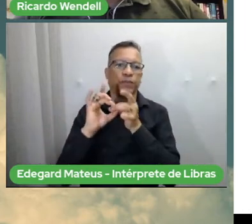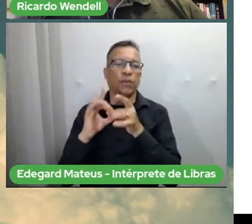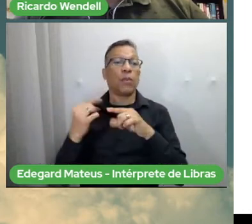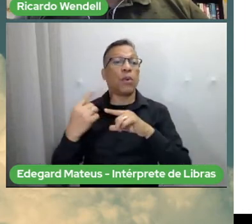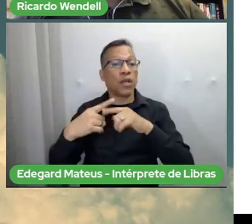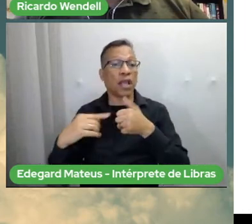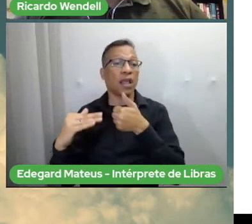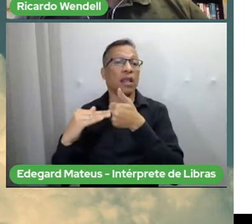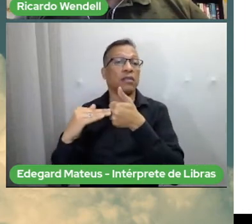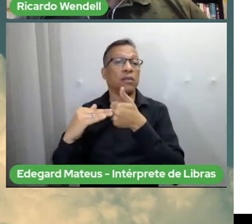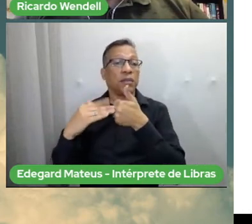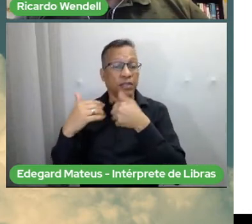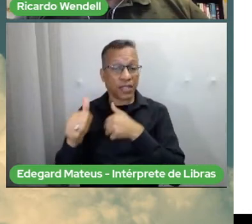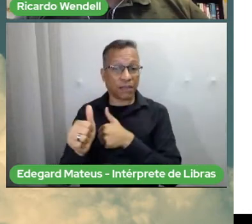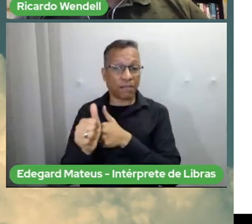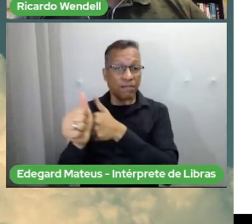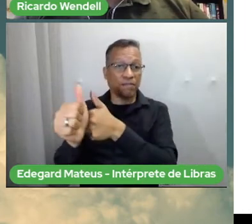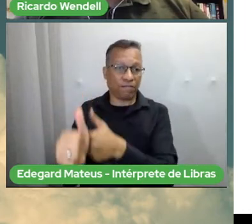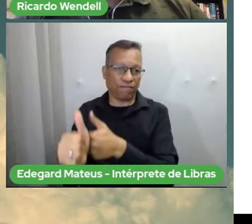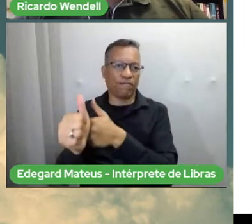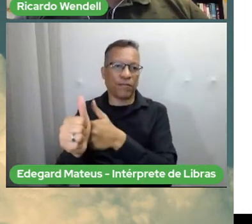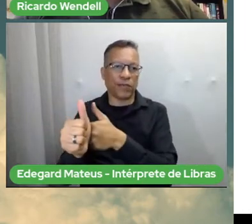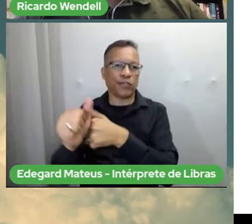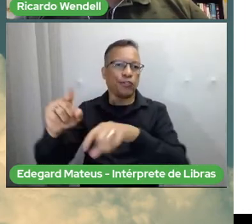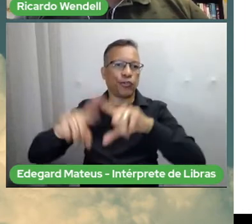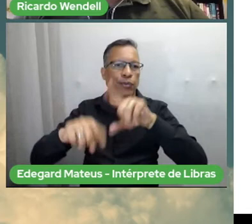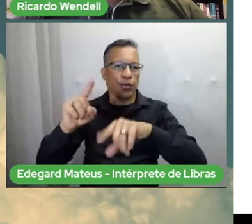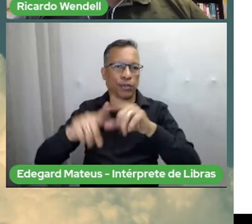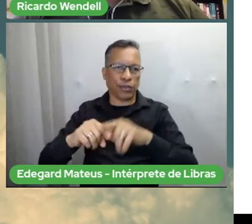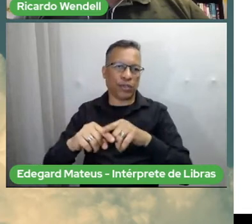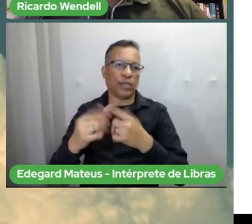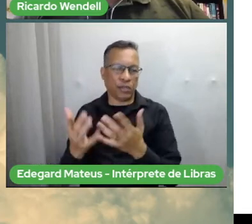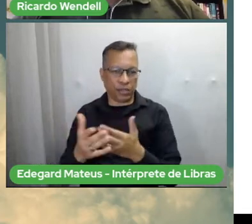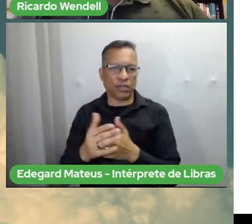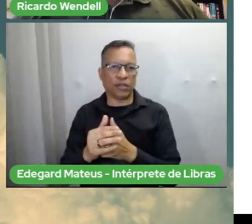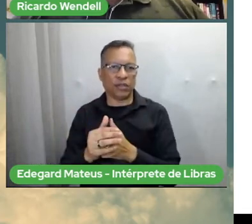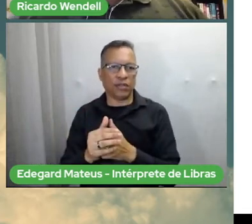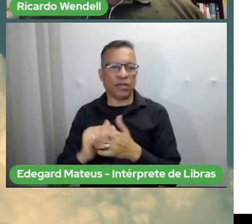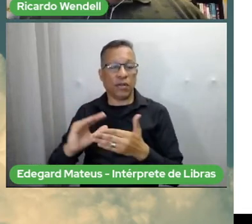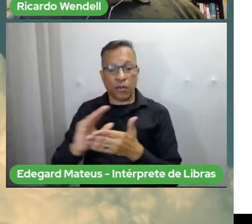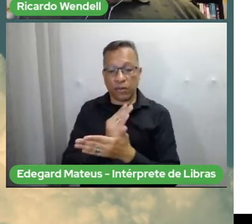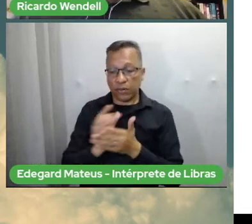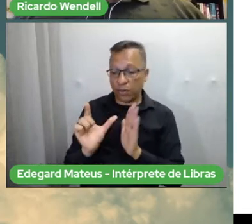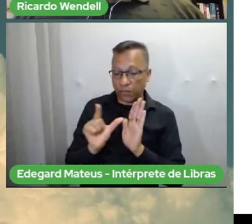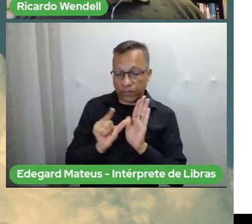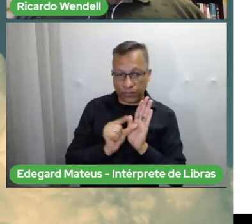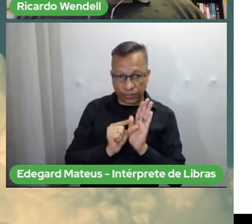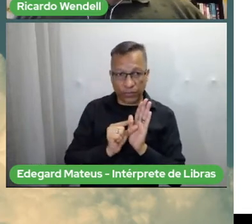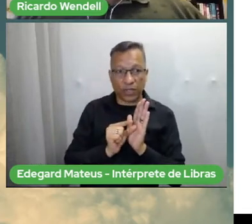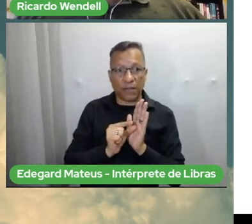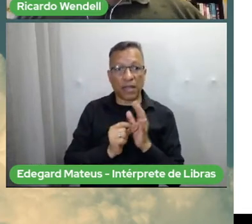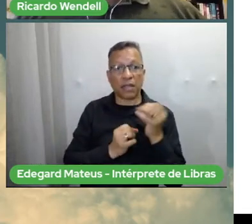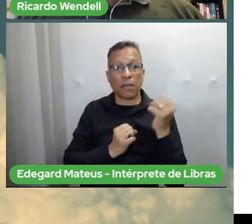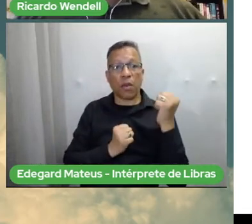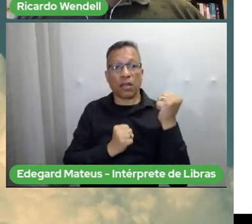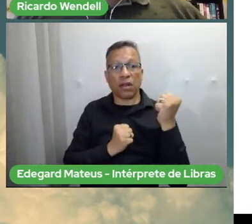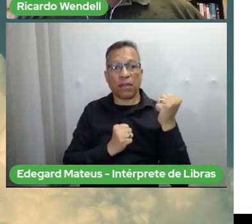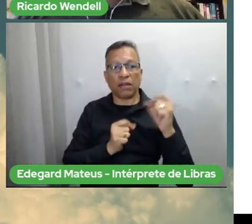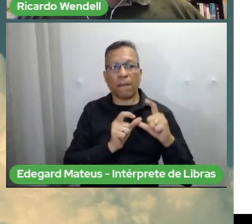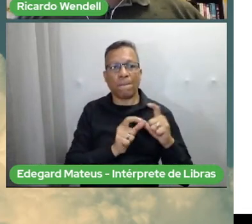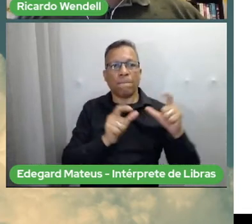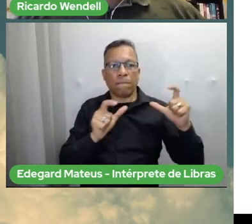do lado de produtos, menos hiperespecialização e mais empoderamento a partir de dados.